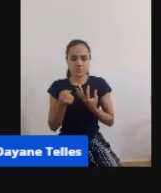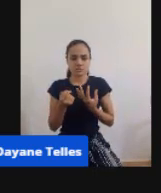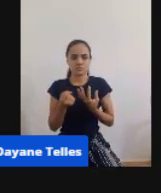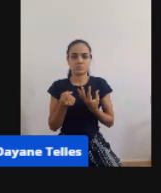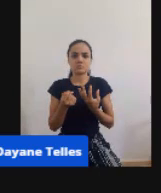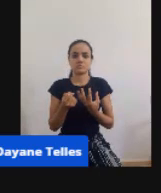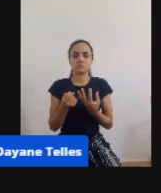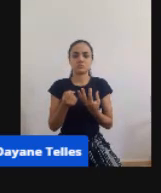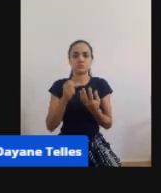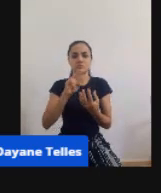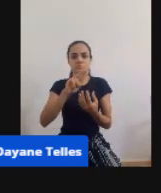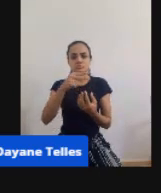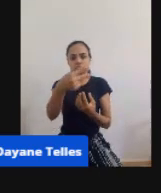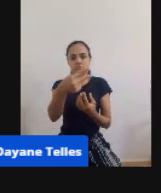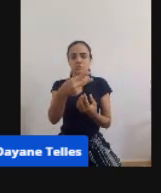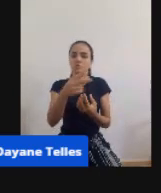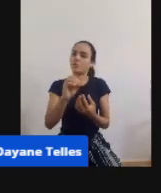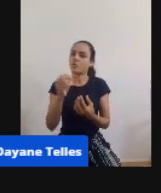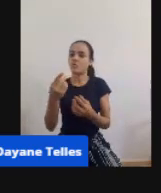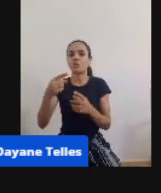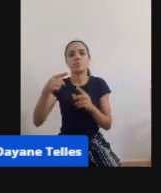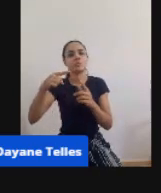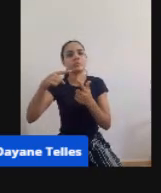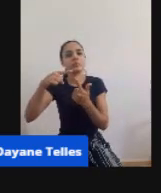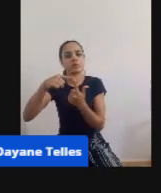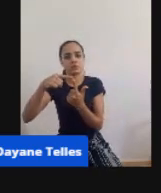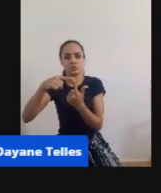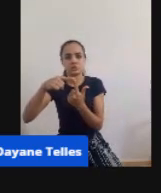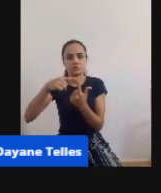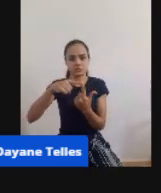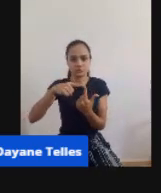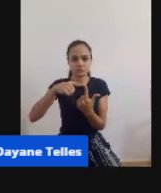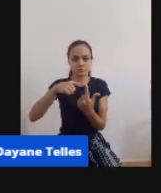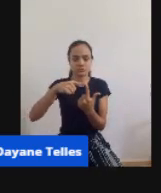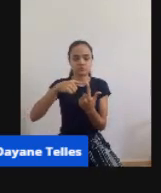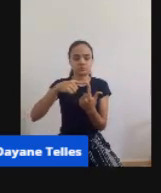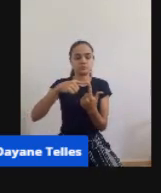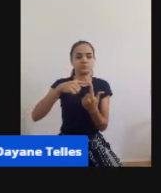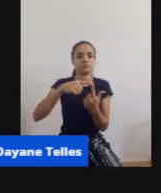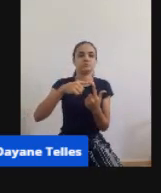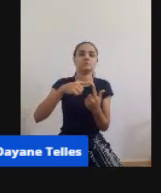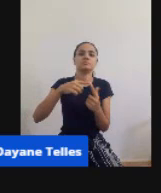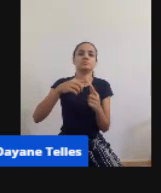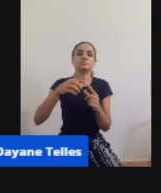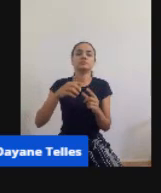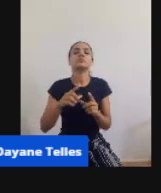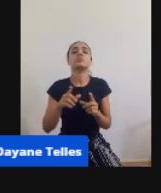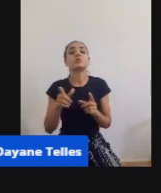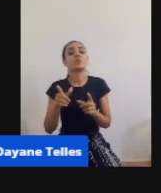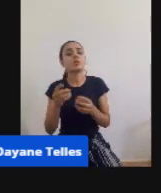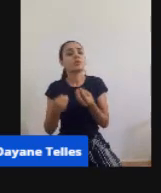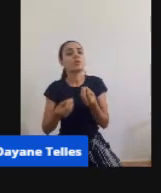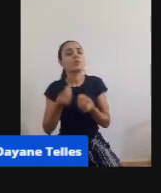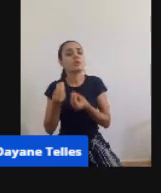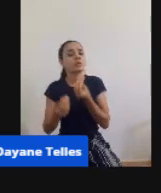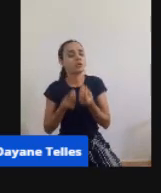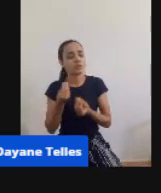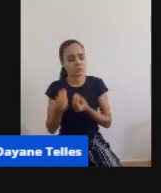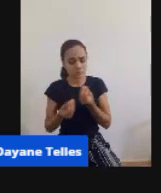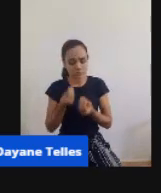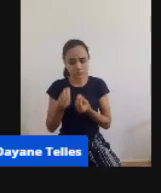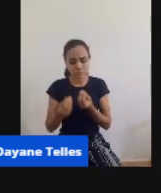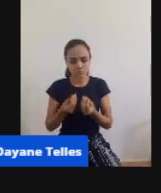vai realizar esse plano de aula, como que ele vai desenvolver essa aula a partir do plano de aula que ele está desenvolvendo. Para essa